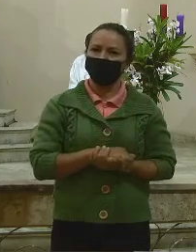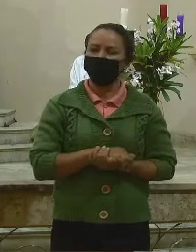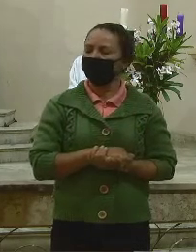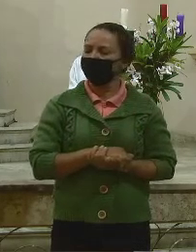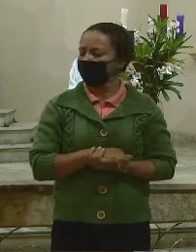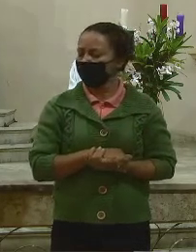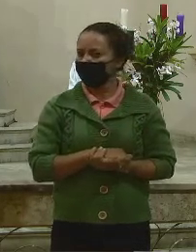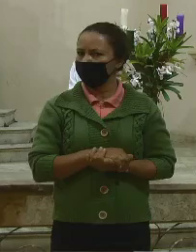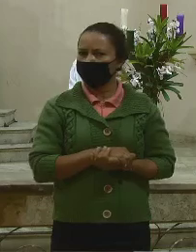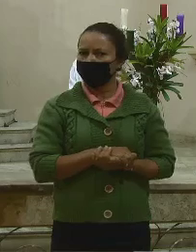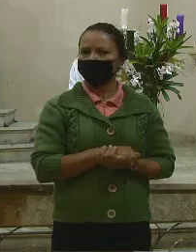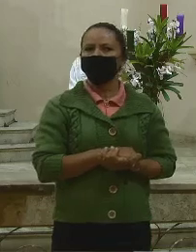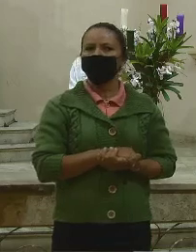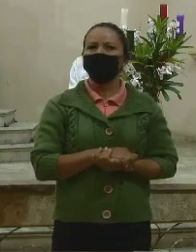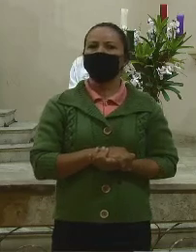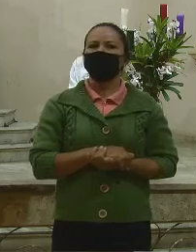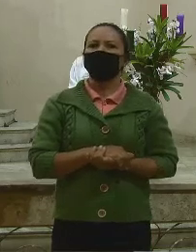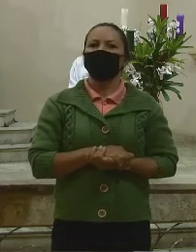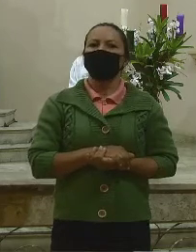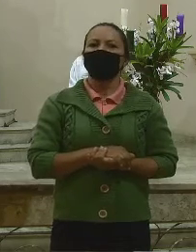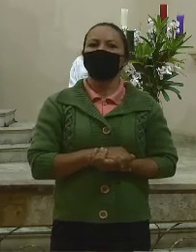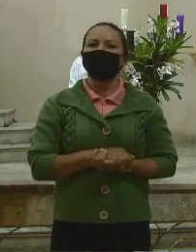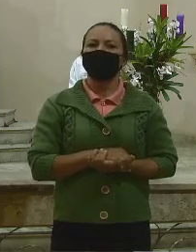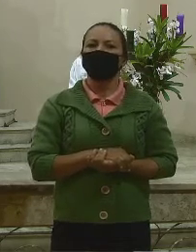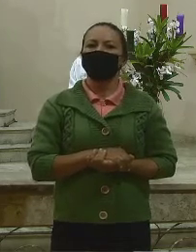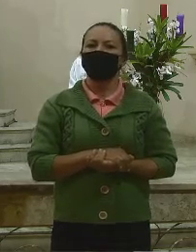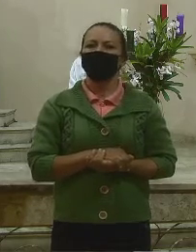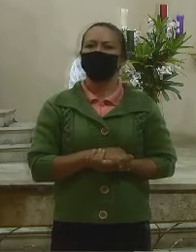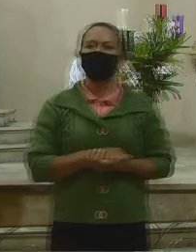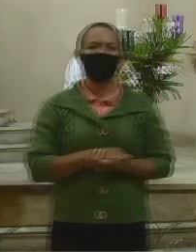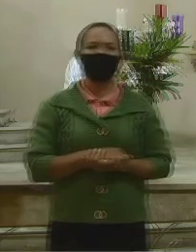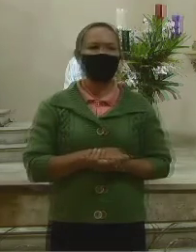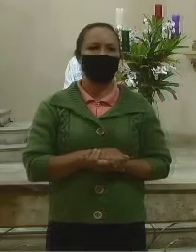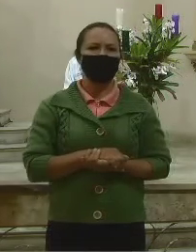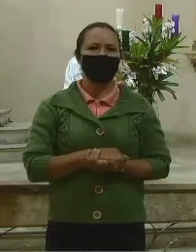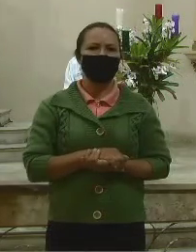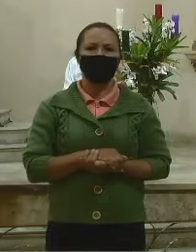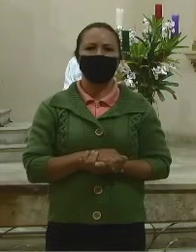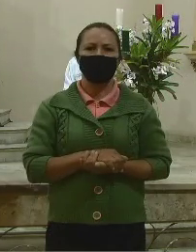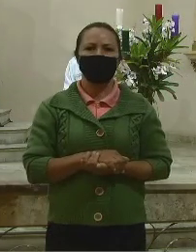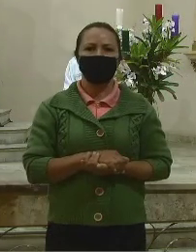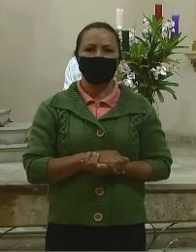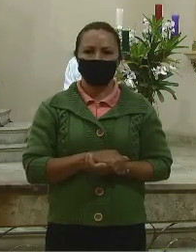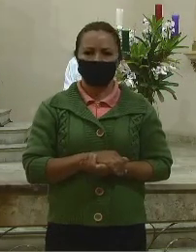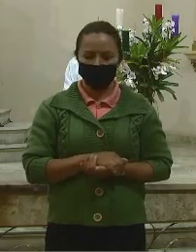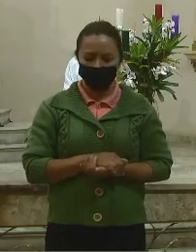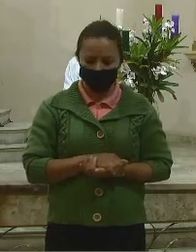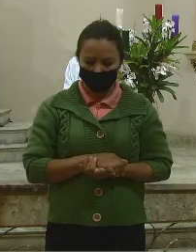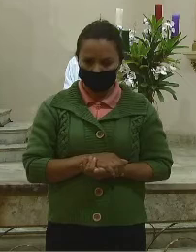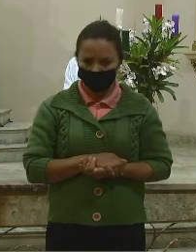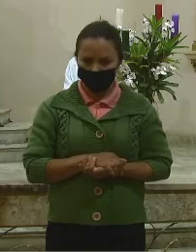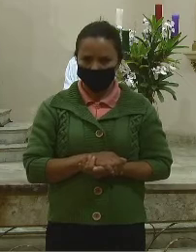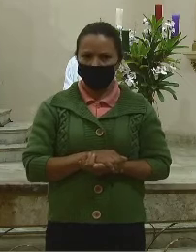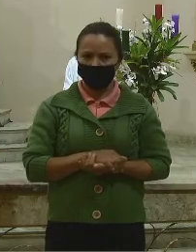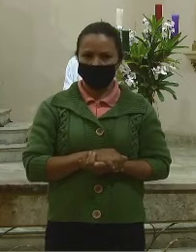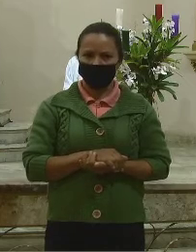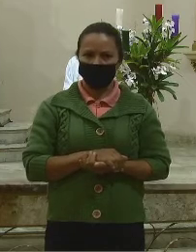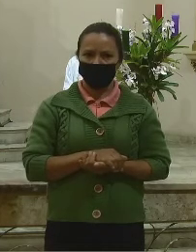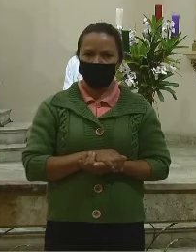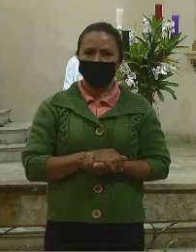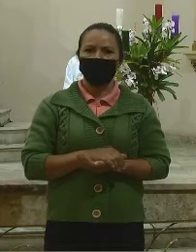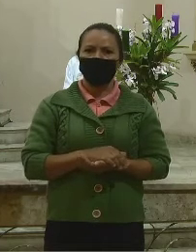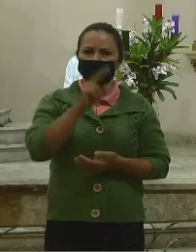imaginar, se eu fosse padre em tal lugar, seria tão melhor. Não, é aqui que Deus me colocou. É aqui que eu vou